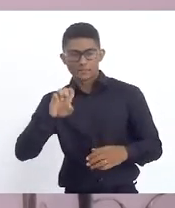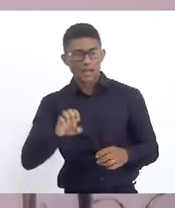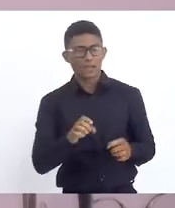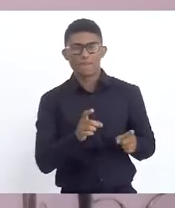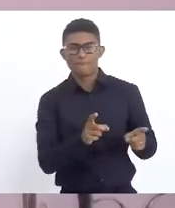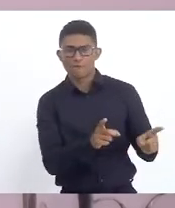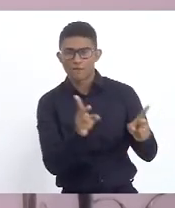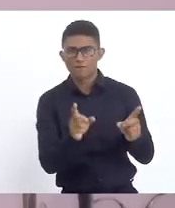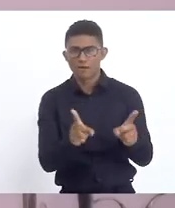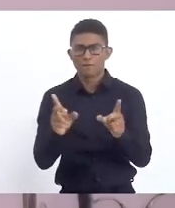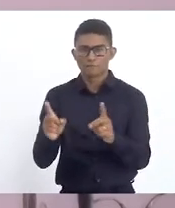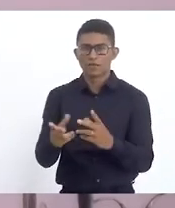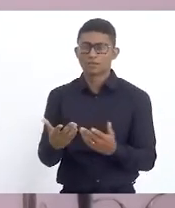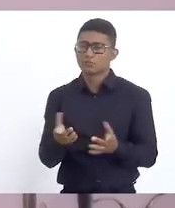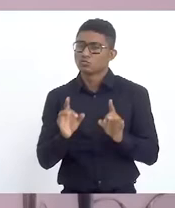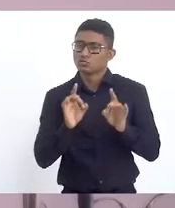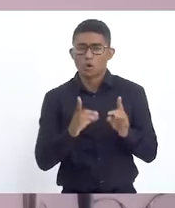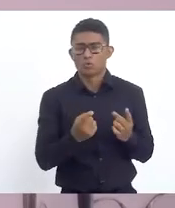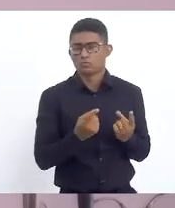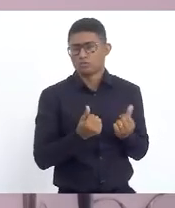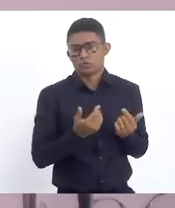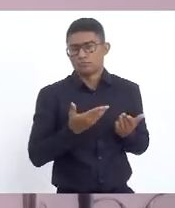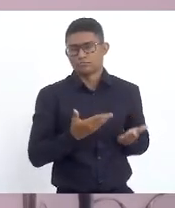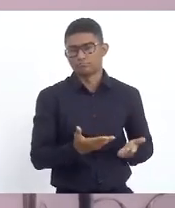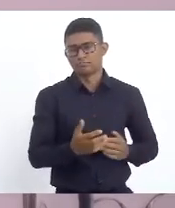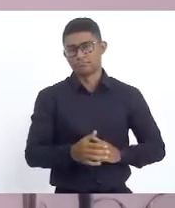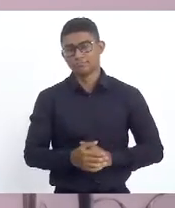que, numa avaliação inicial,